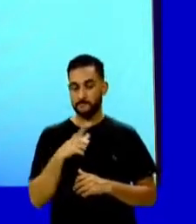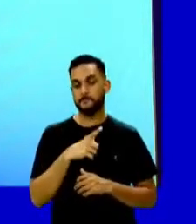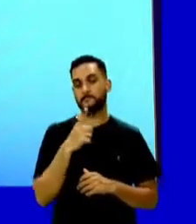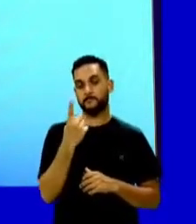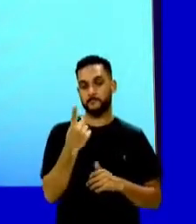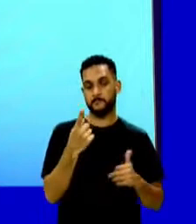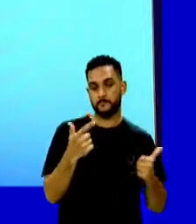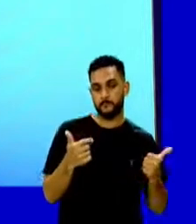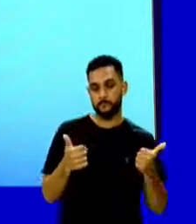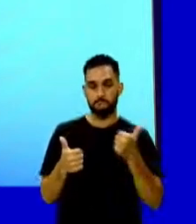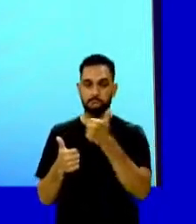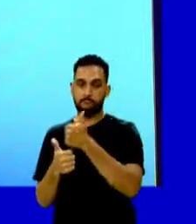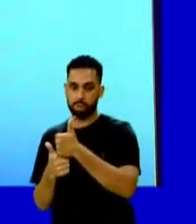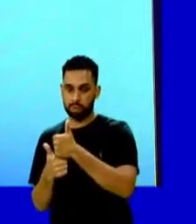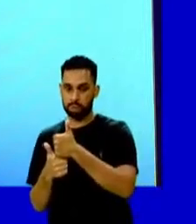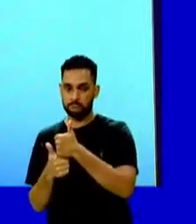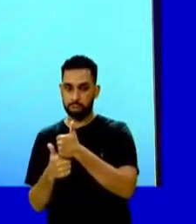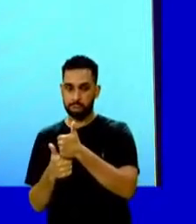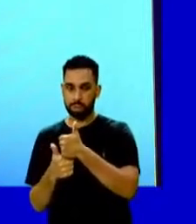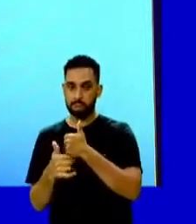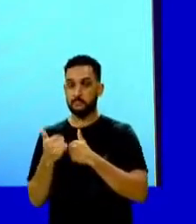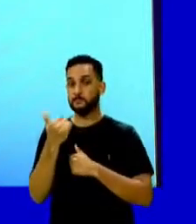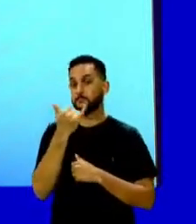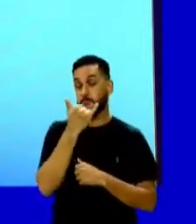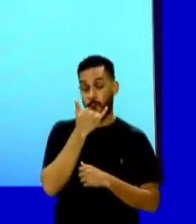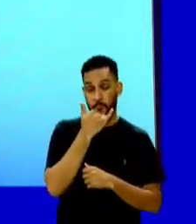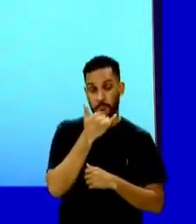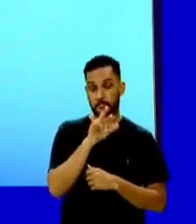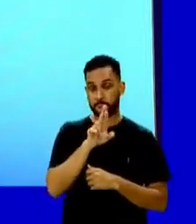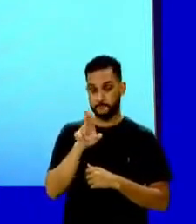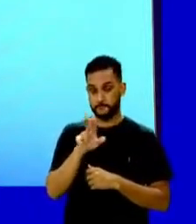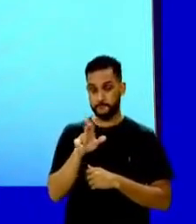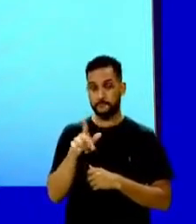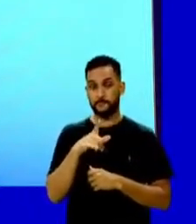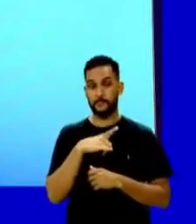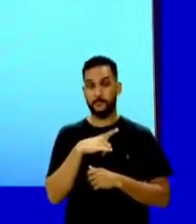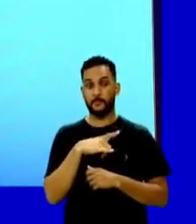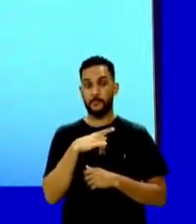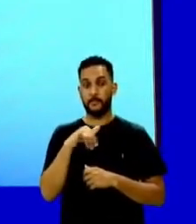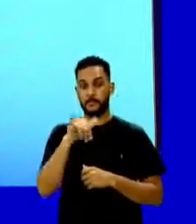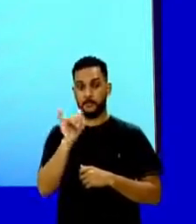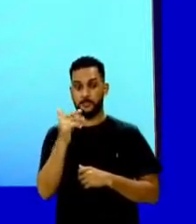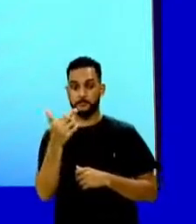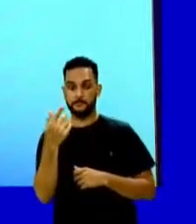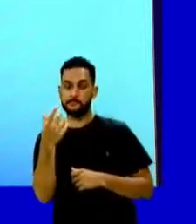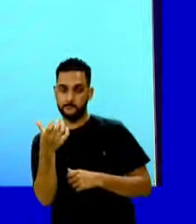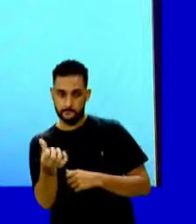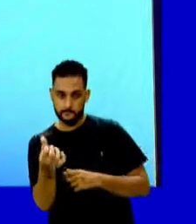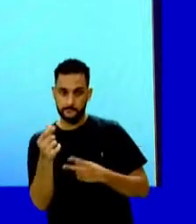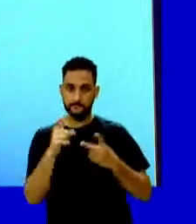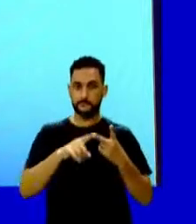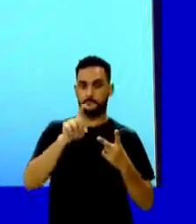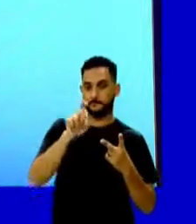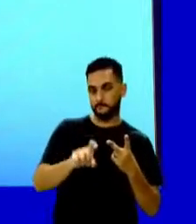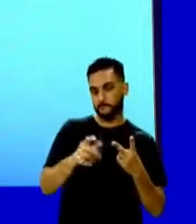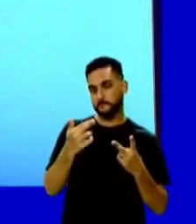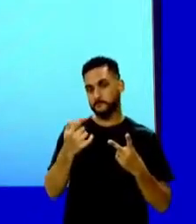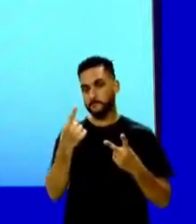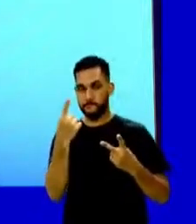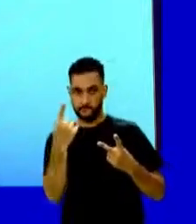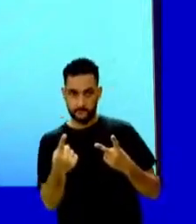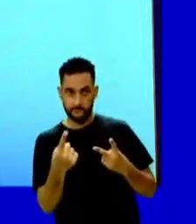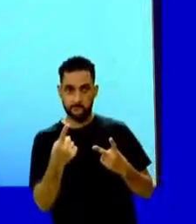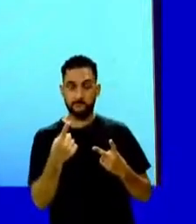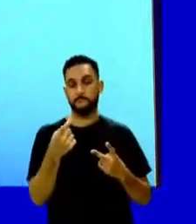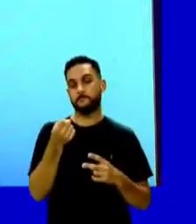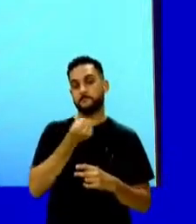valor e vou substituir a primeira cunhada que a gente chegou Foi a de Y = 6 e a segunda de x igual a um então eu vou pegar